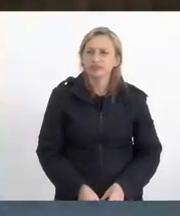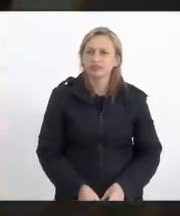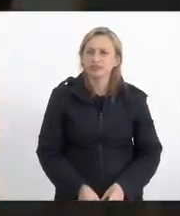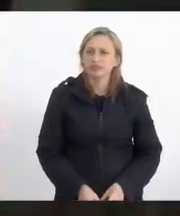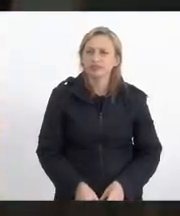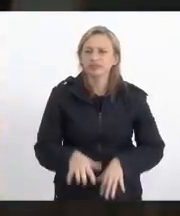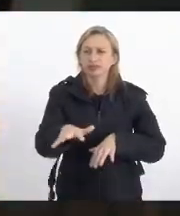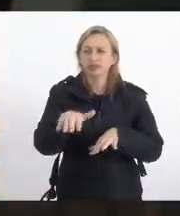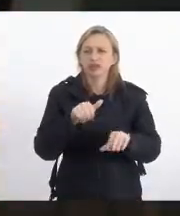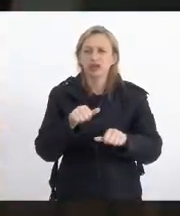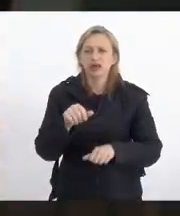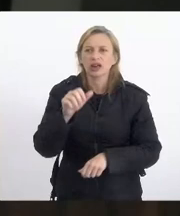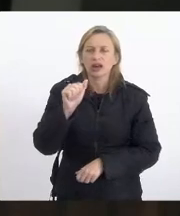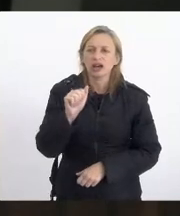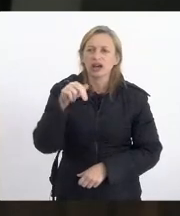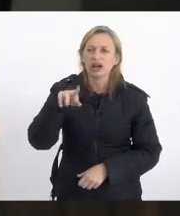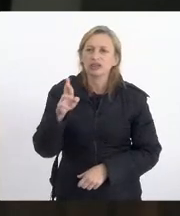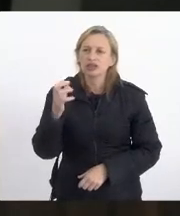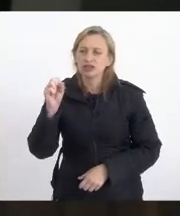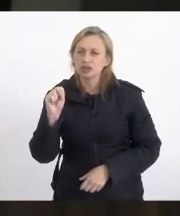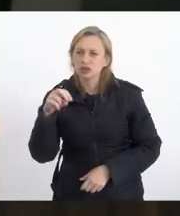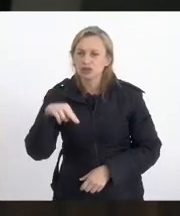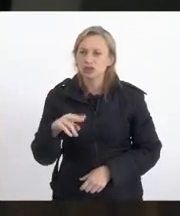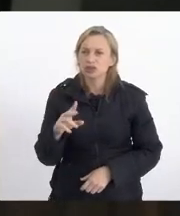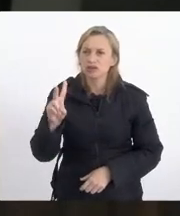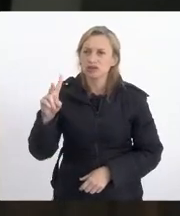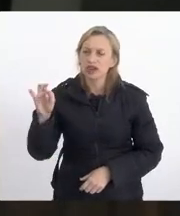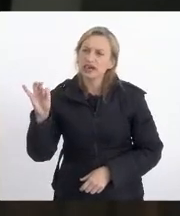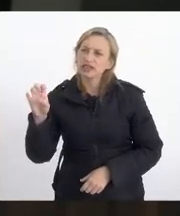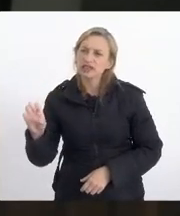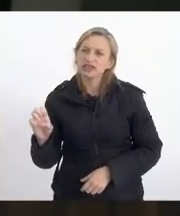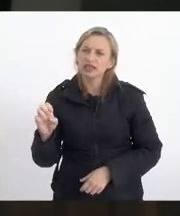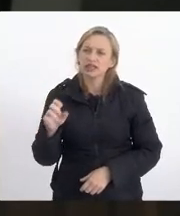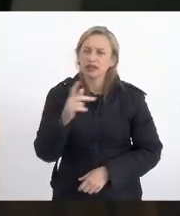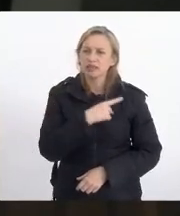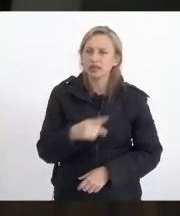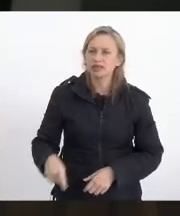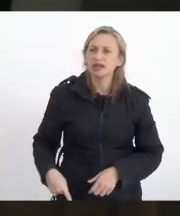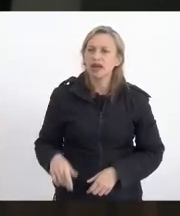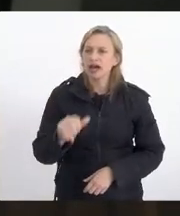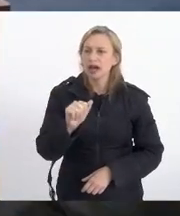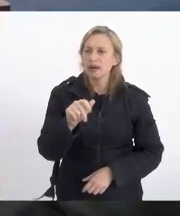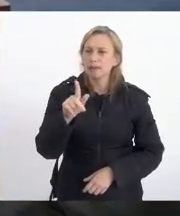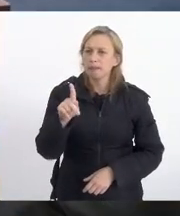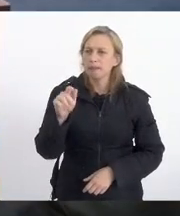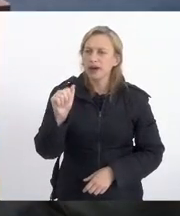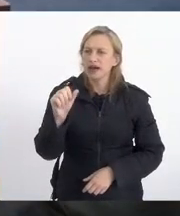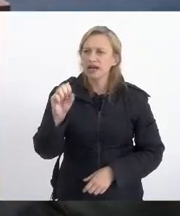Chamar o senhor Anderson Valentim, presidente da APASEPOL.